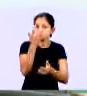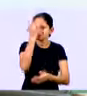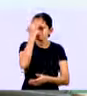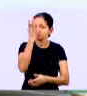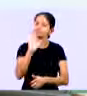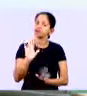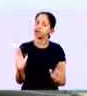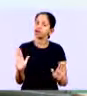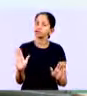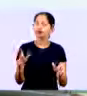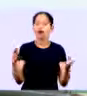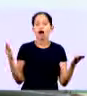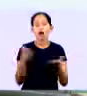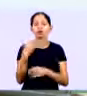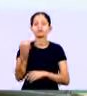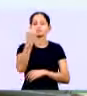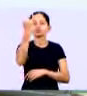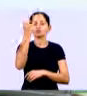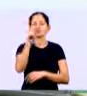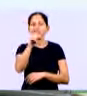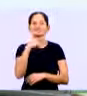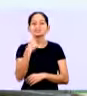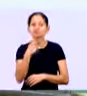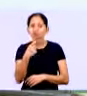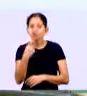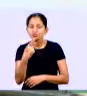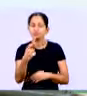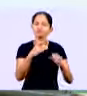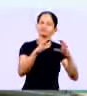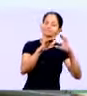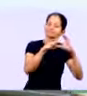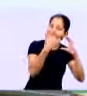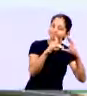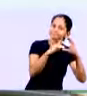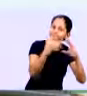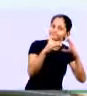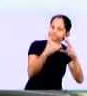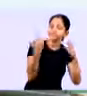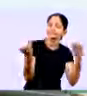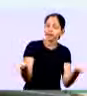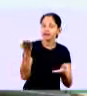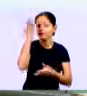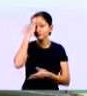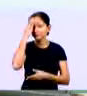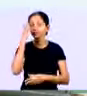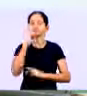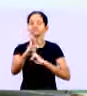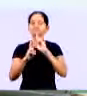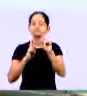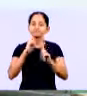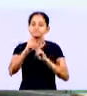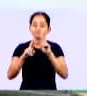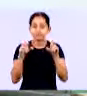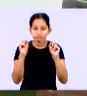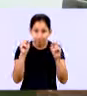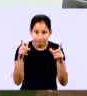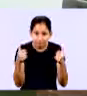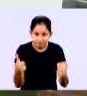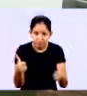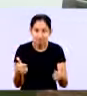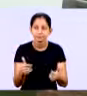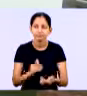fazer. Agora, é importante que vocês, tendo dúvidas, que vocês mandem para a gente também, para a gente ir tirando aqui e solucionando essas dúvidas, né, professor?